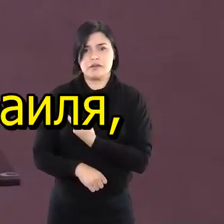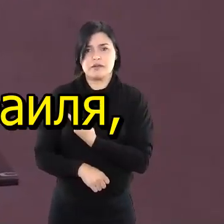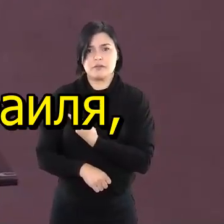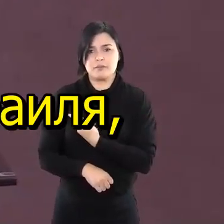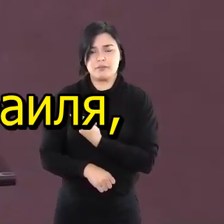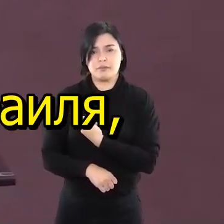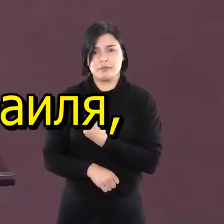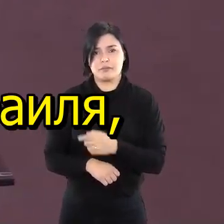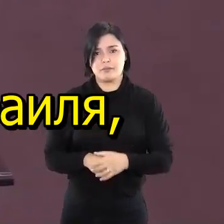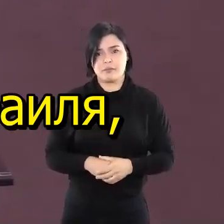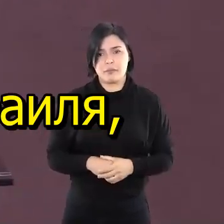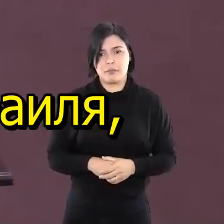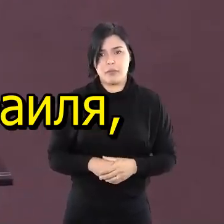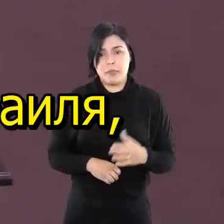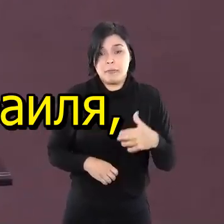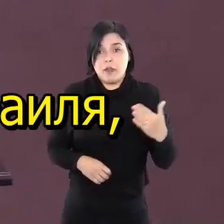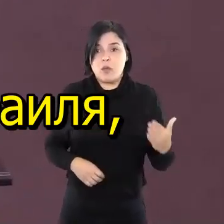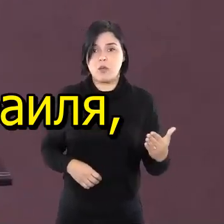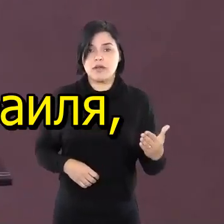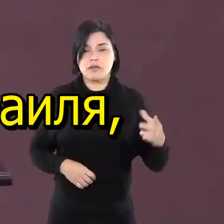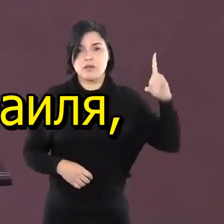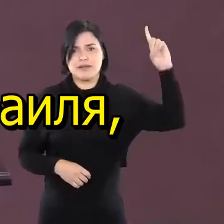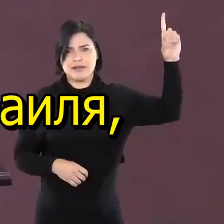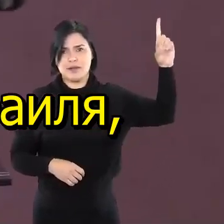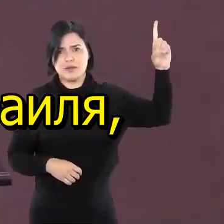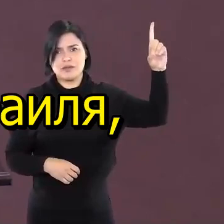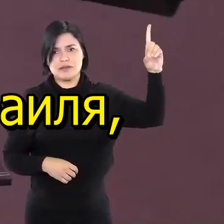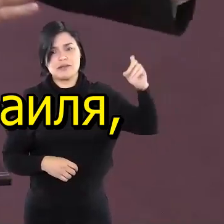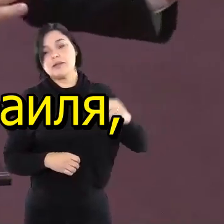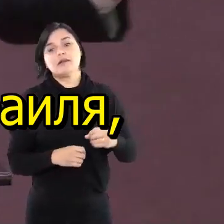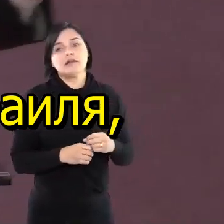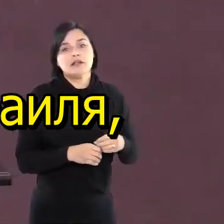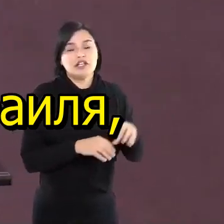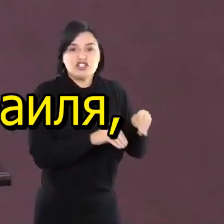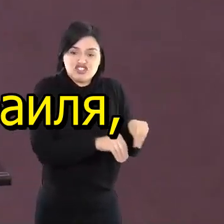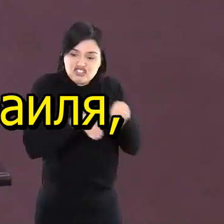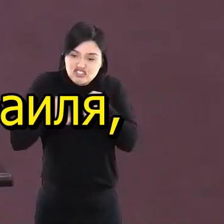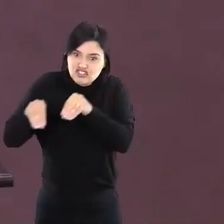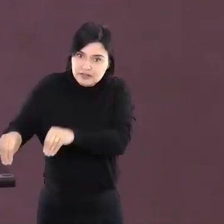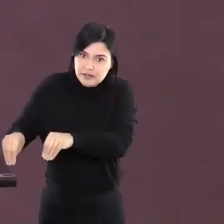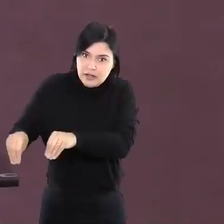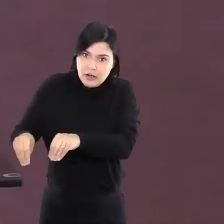Quando Deus estabelece a nação de Israel, tira o povo do Egito,